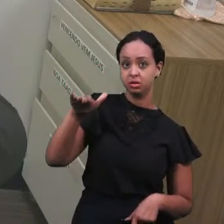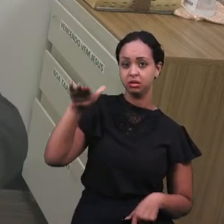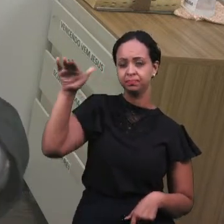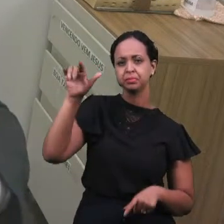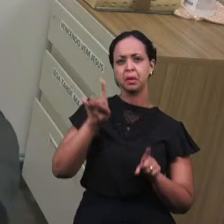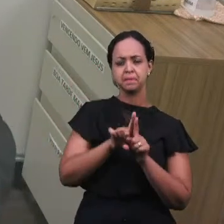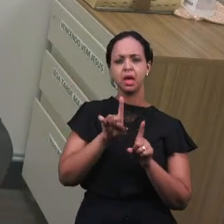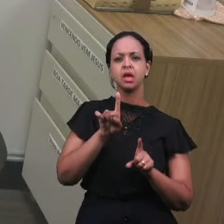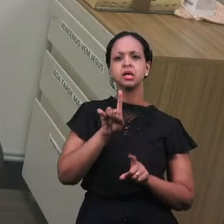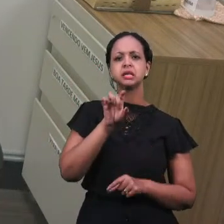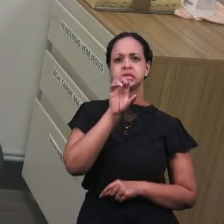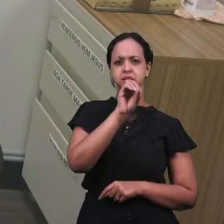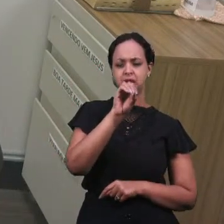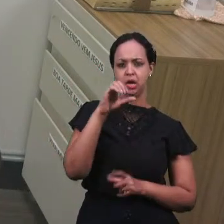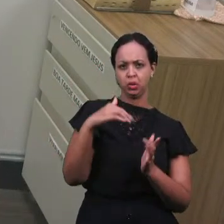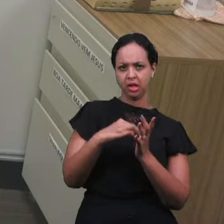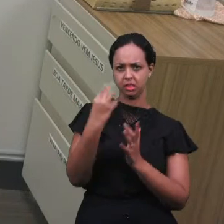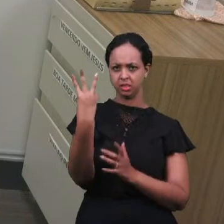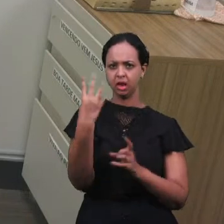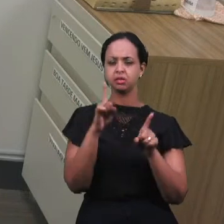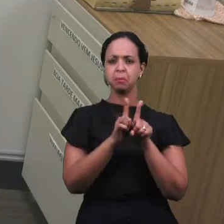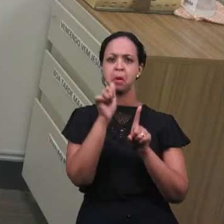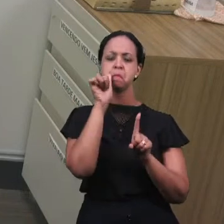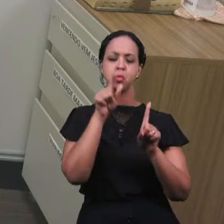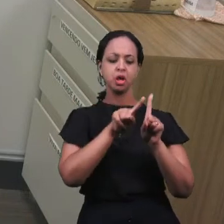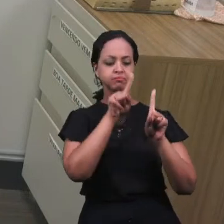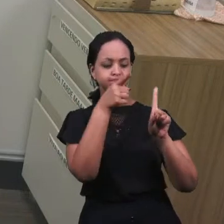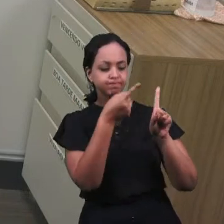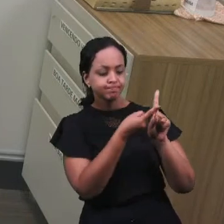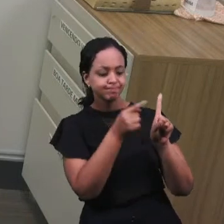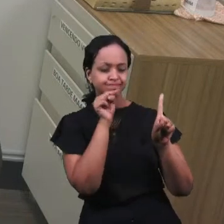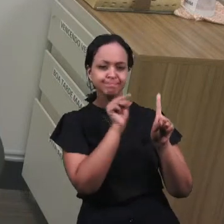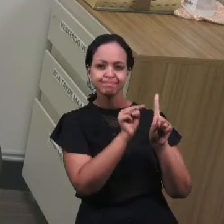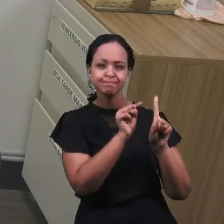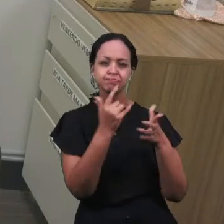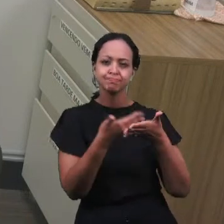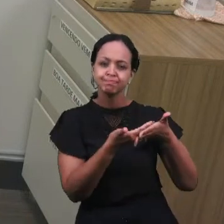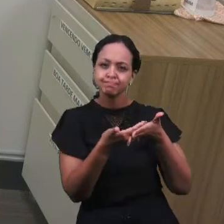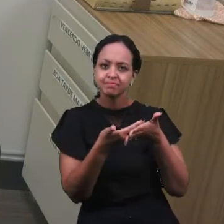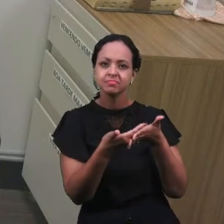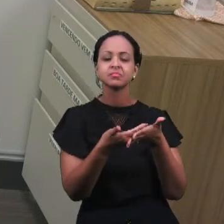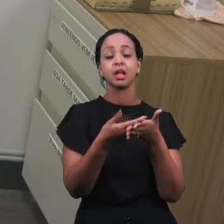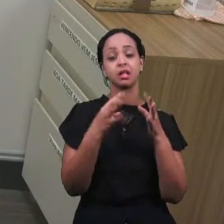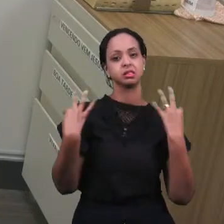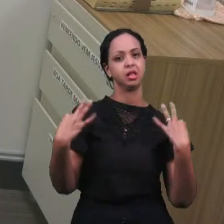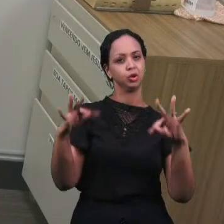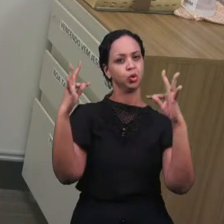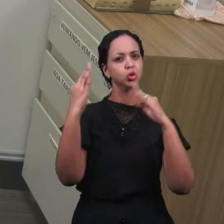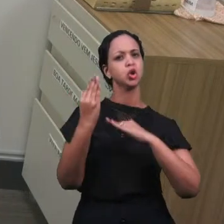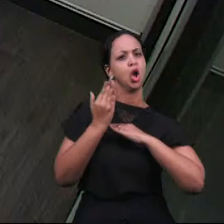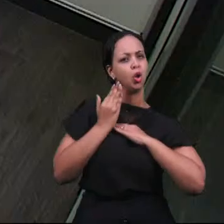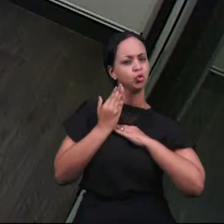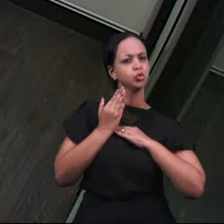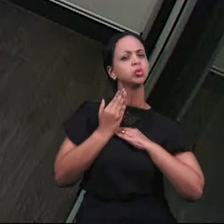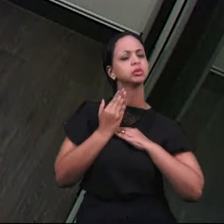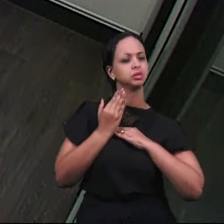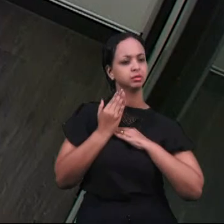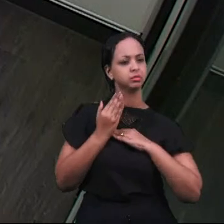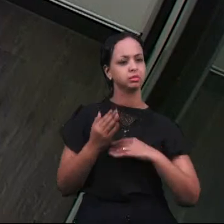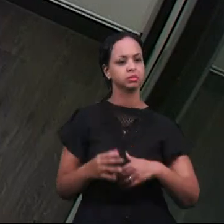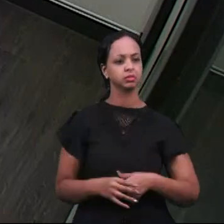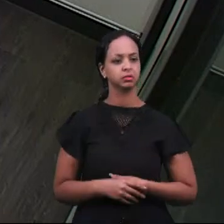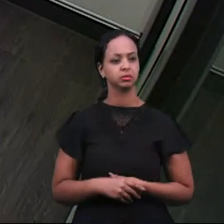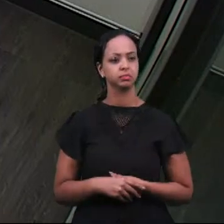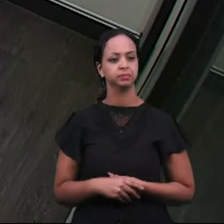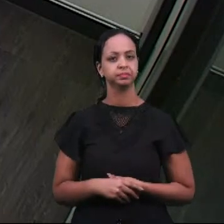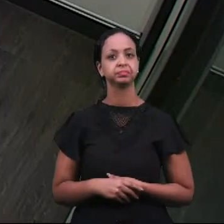crianças de 0 a 3, de 0 a 3 anos, se não fosse a tecnologia hoje também para nos ajudar, e está nos ajudando bastante, né, pastor? Sem dúvida.